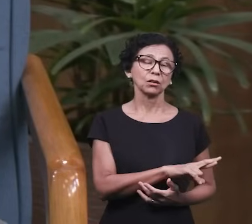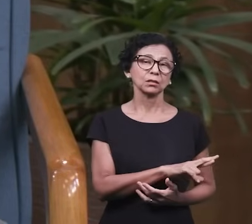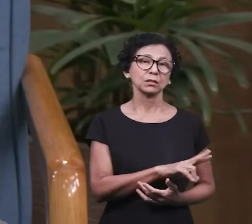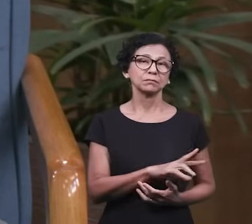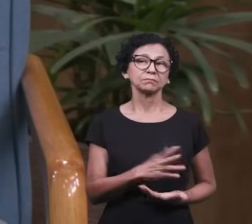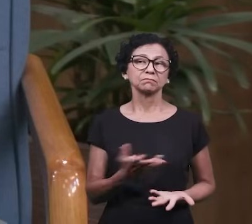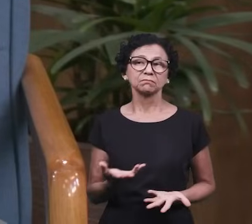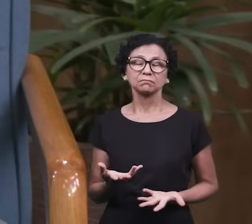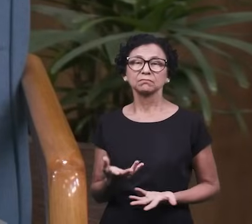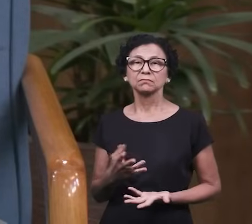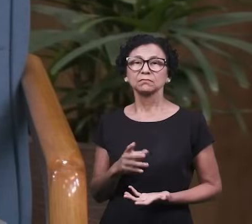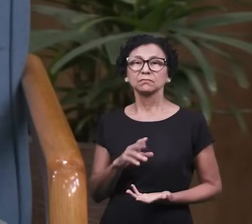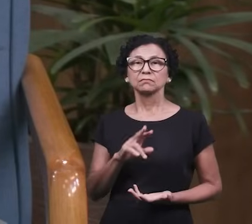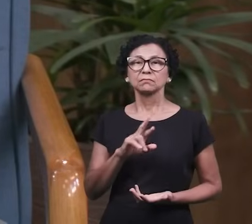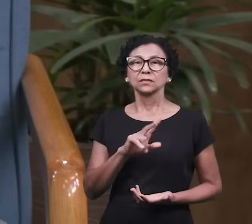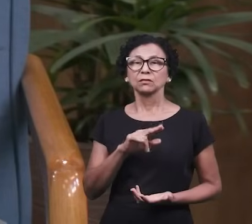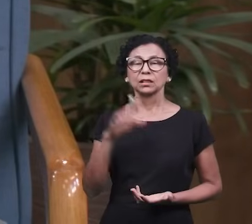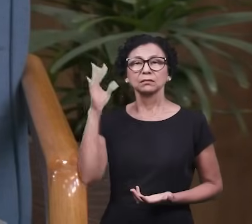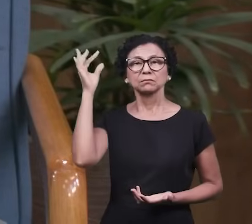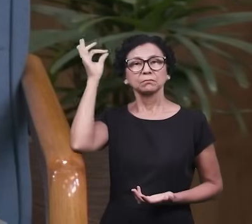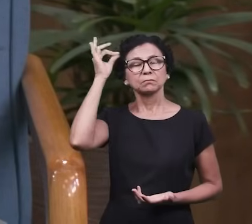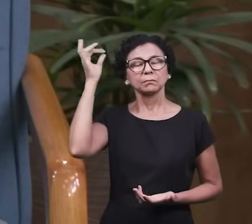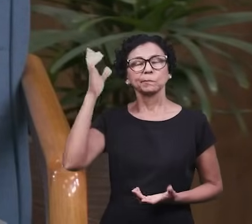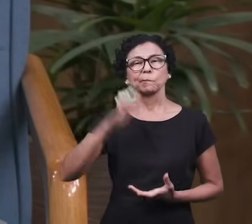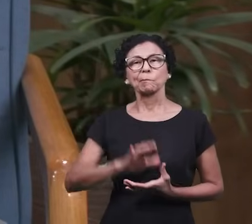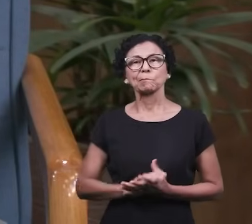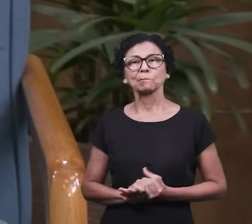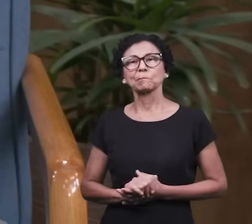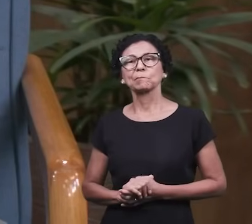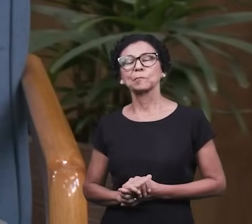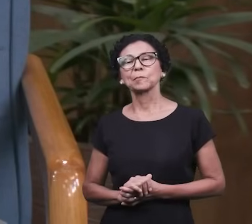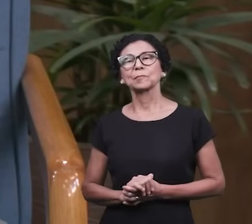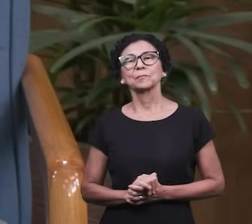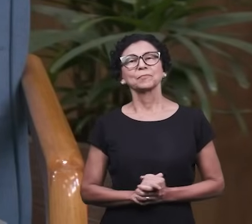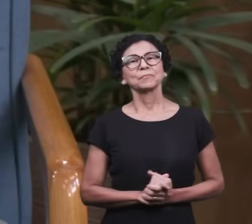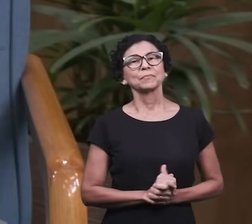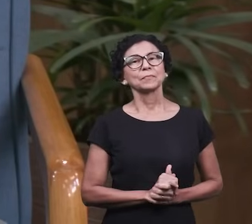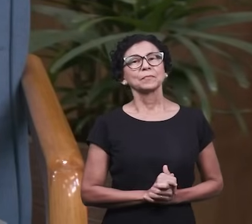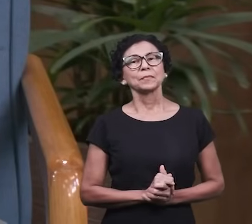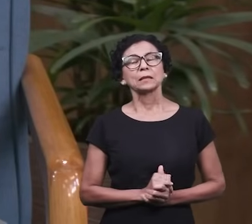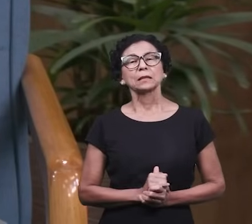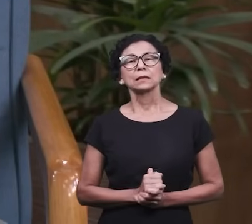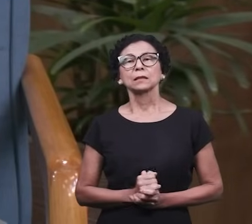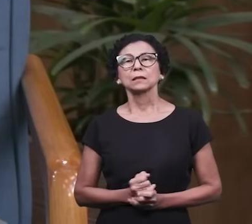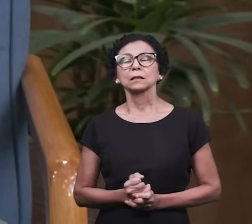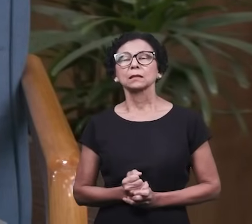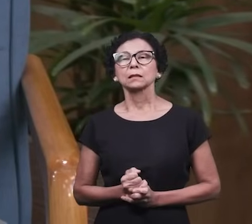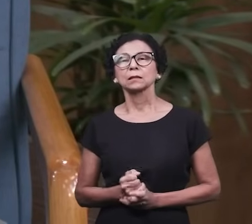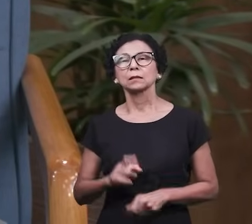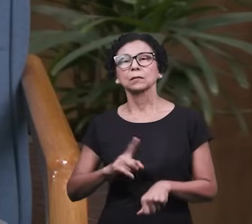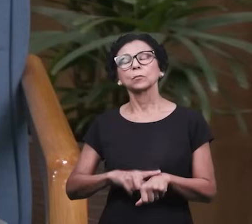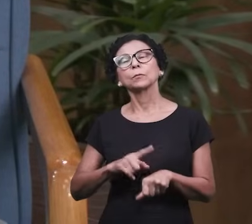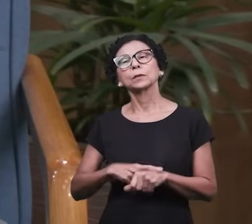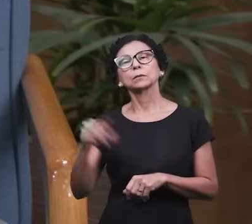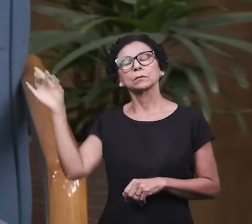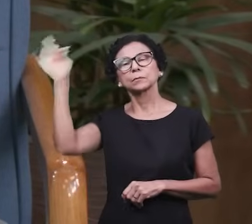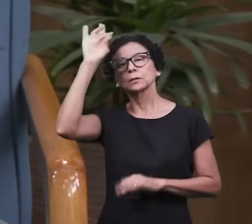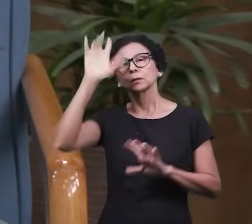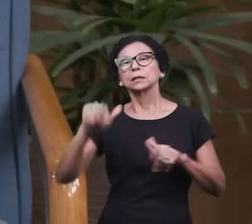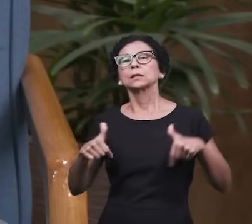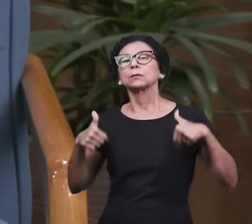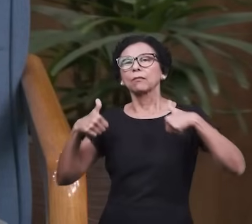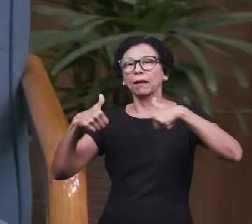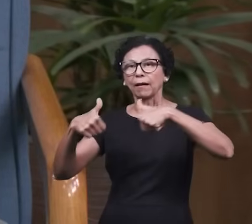não espiritual. Mas, a partir da ação do Espírito Santo, vêm os dons espirituais e